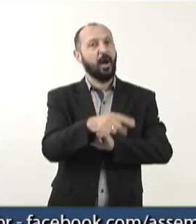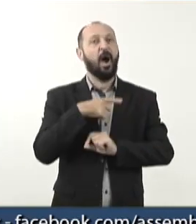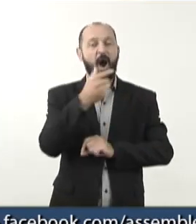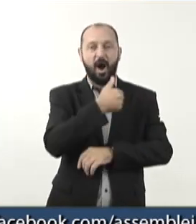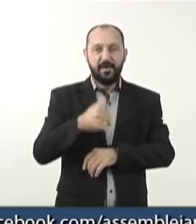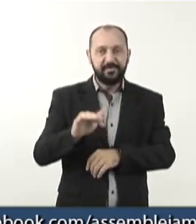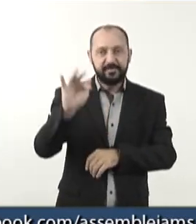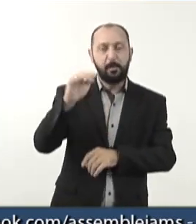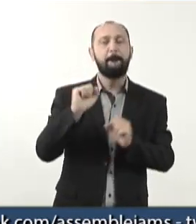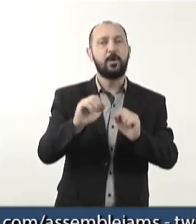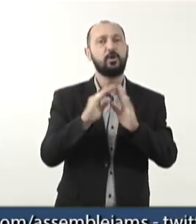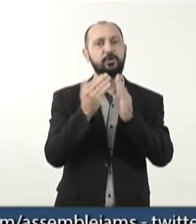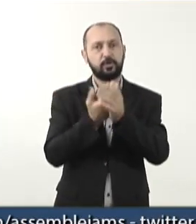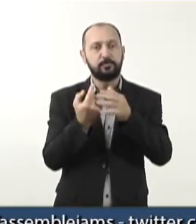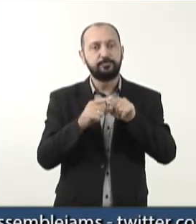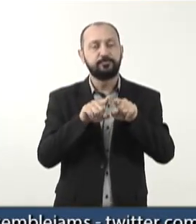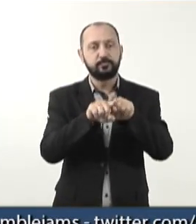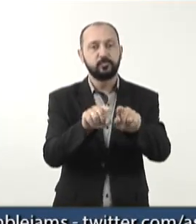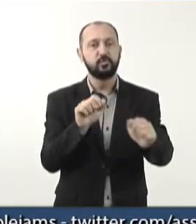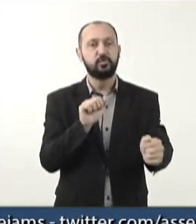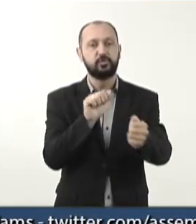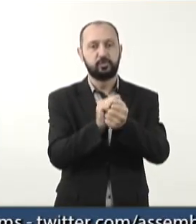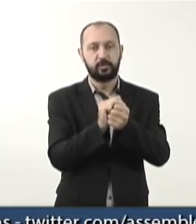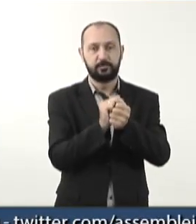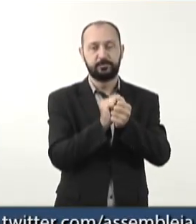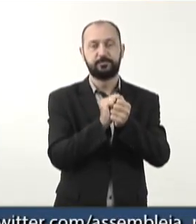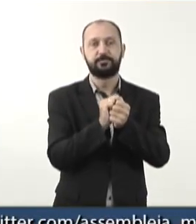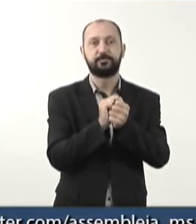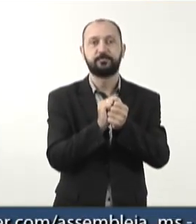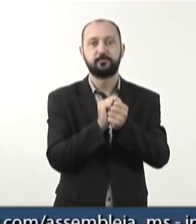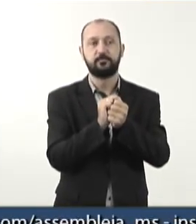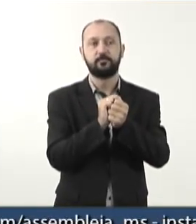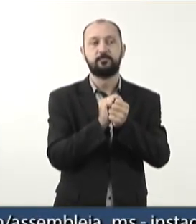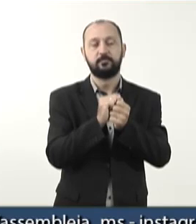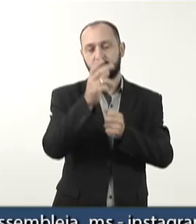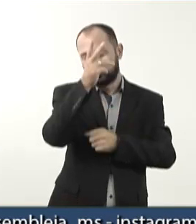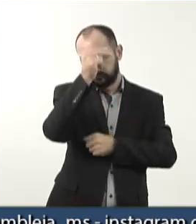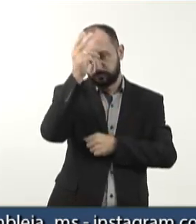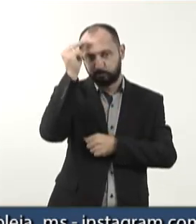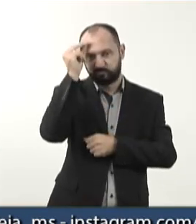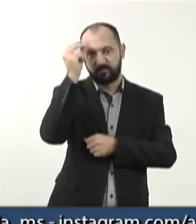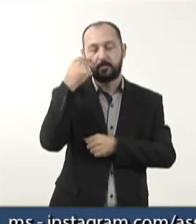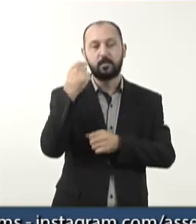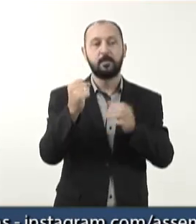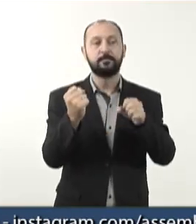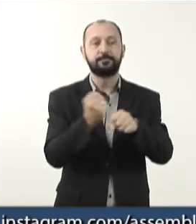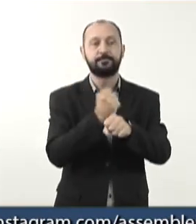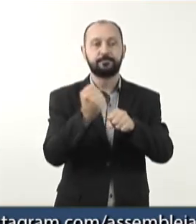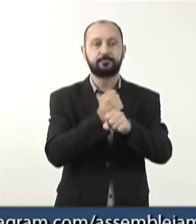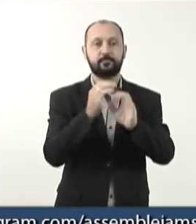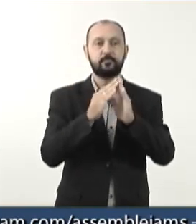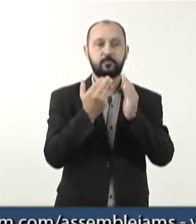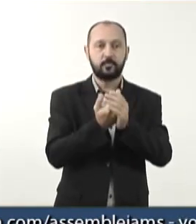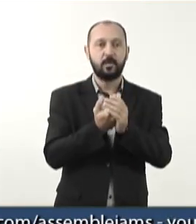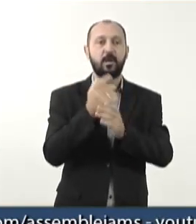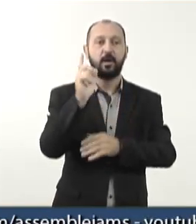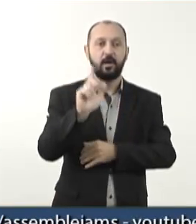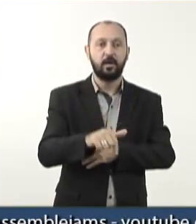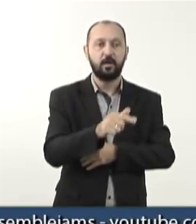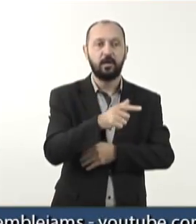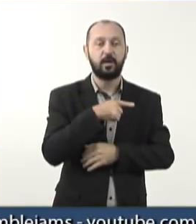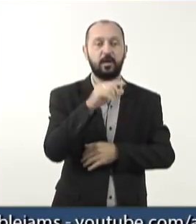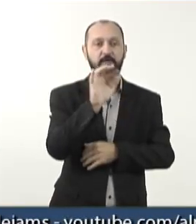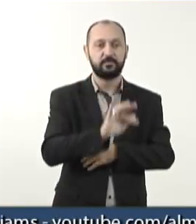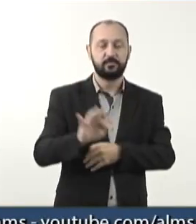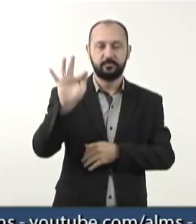escola que fez parceria com a prefeitura e construiu as escolas, mas as escolas é